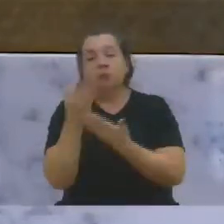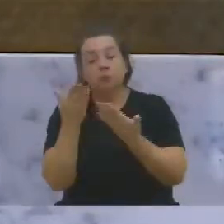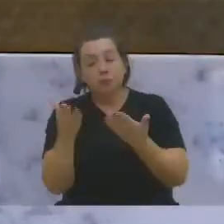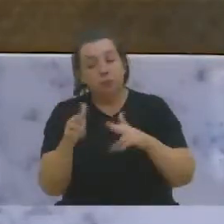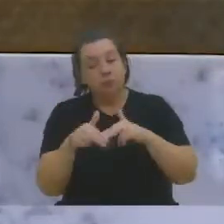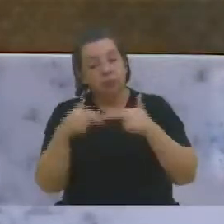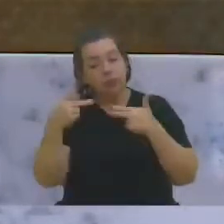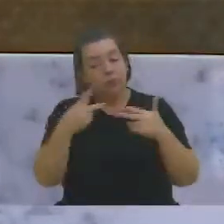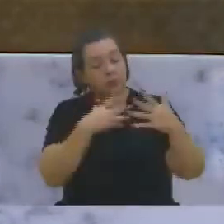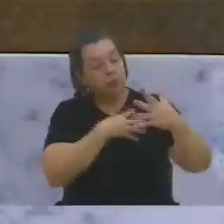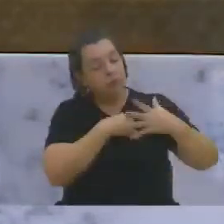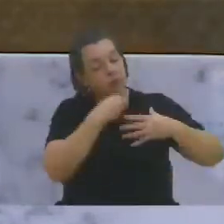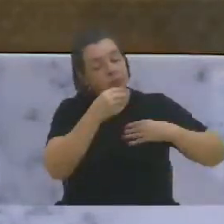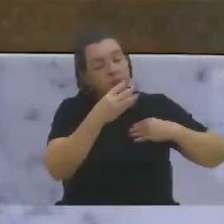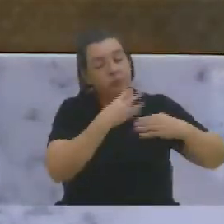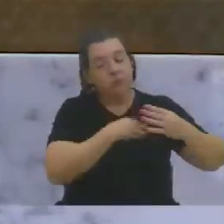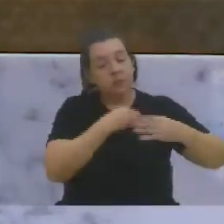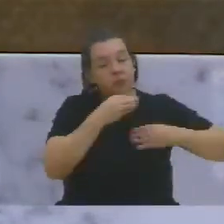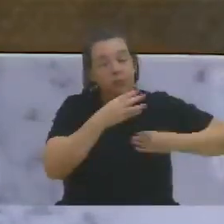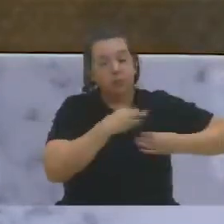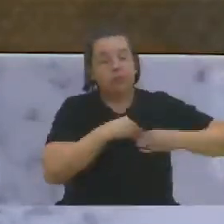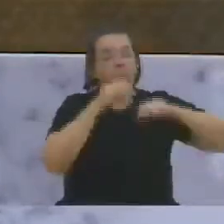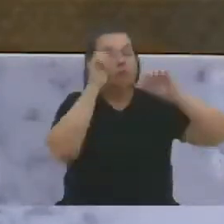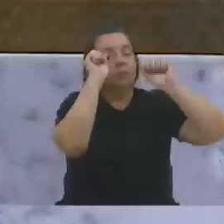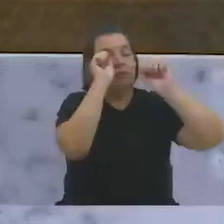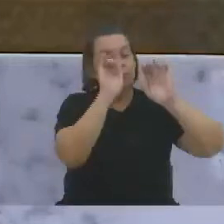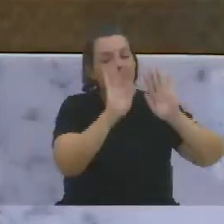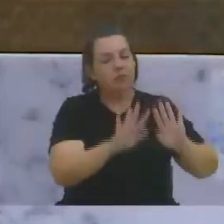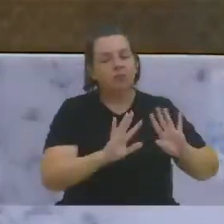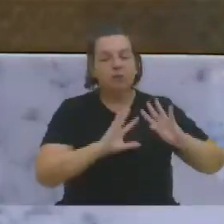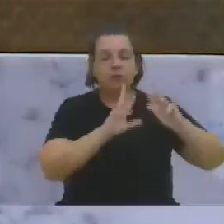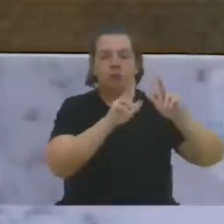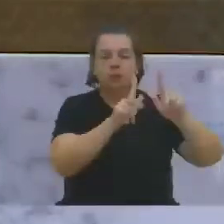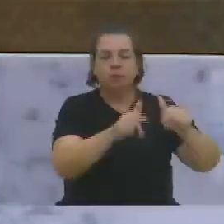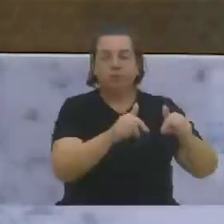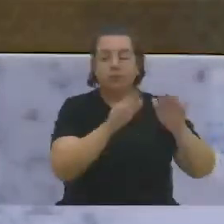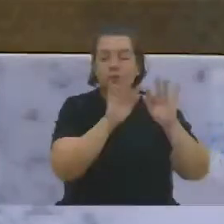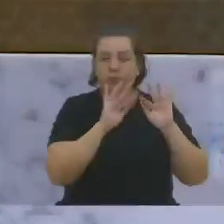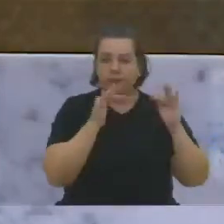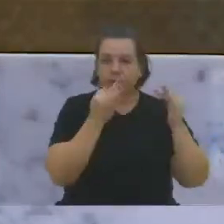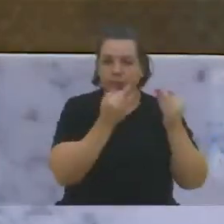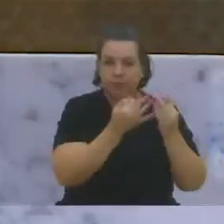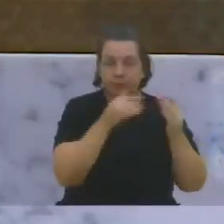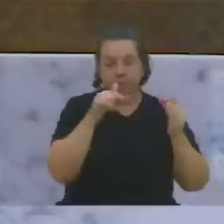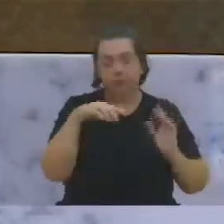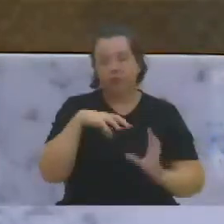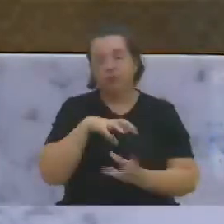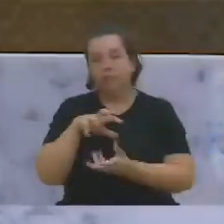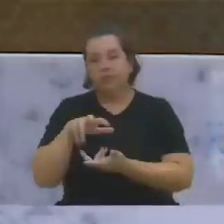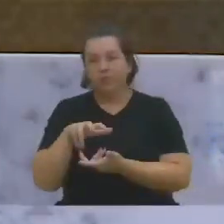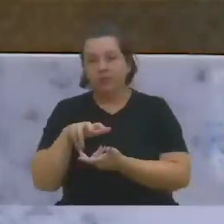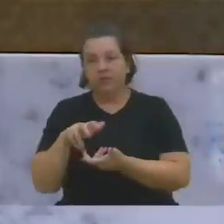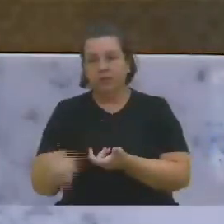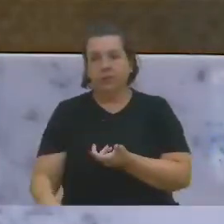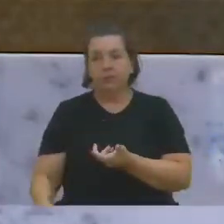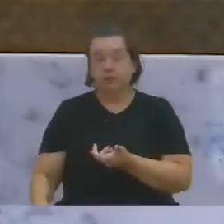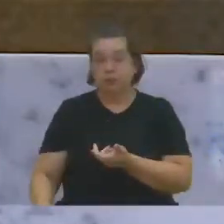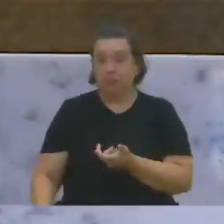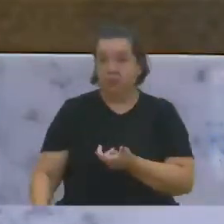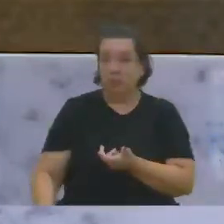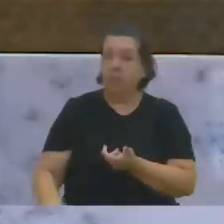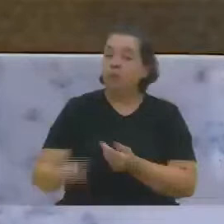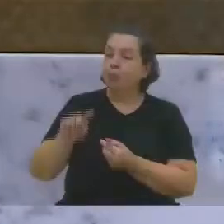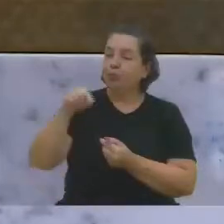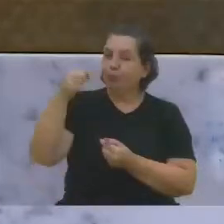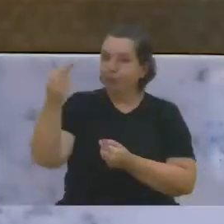tua descendência serão abençoadas todas as famílias da terra. Após